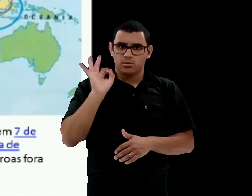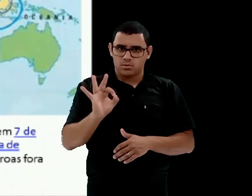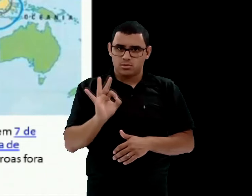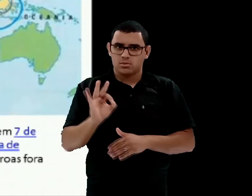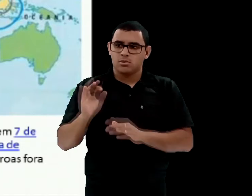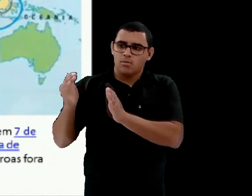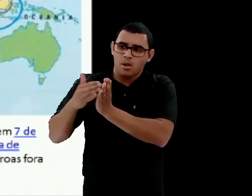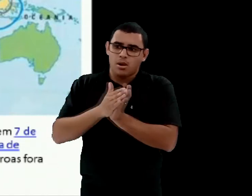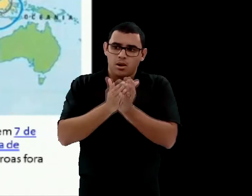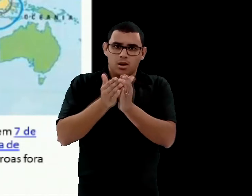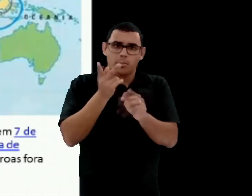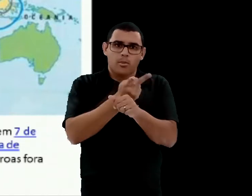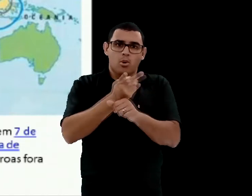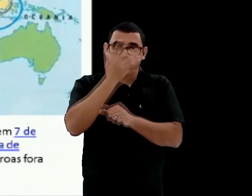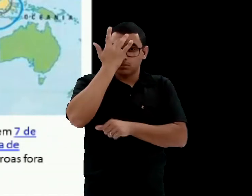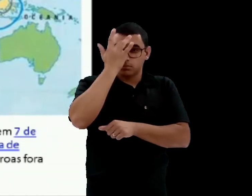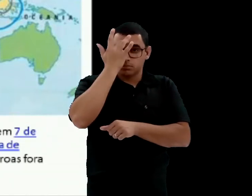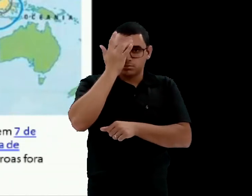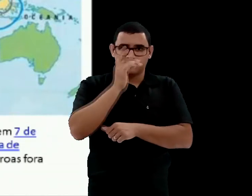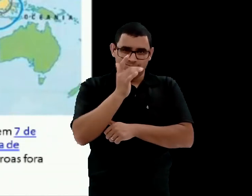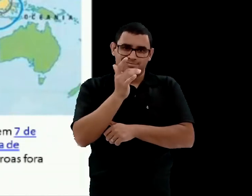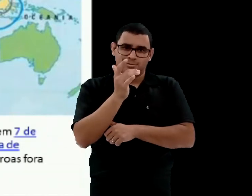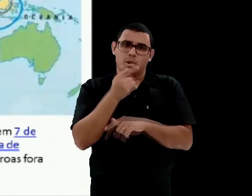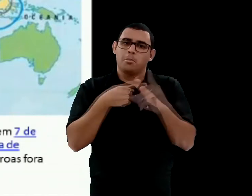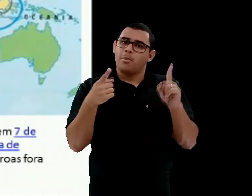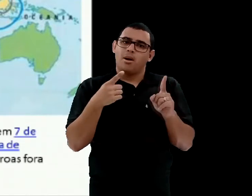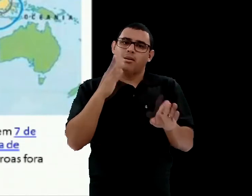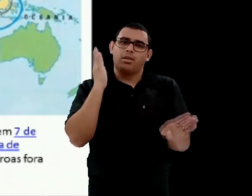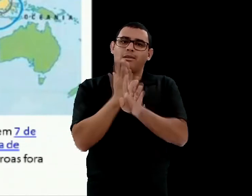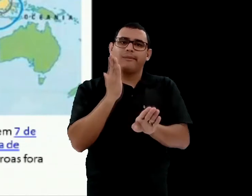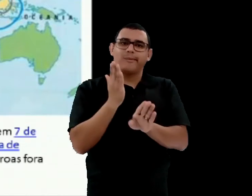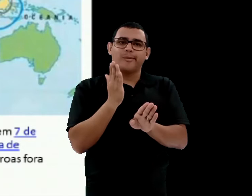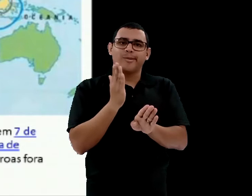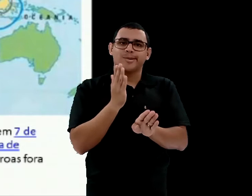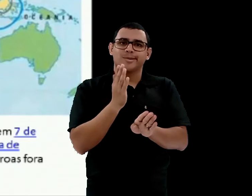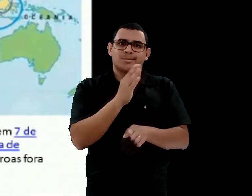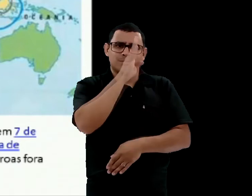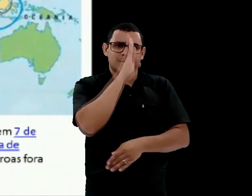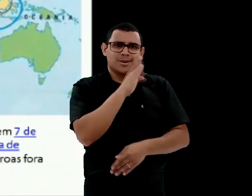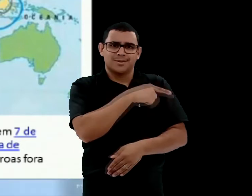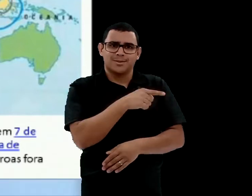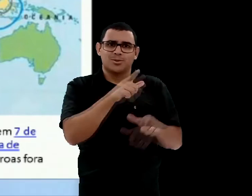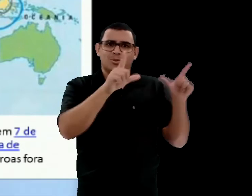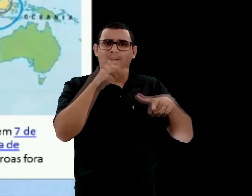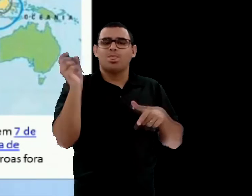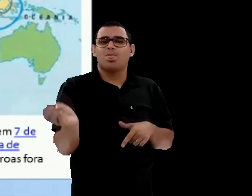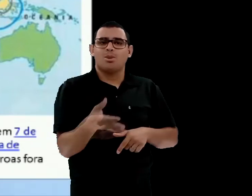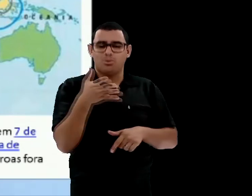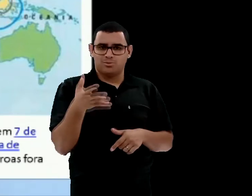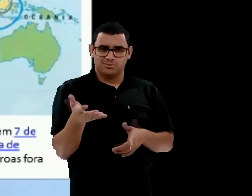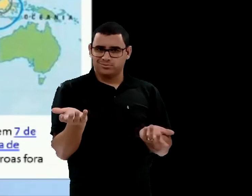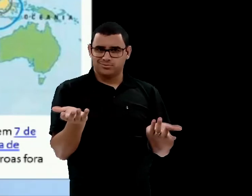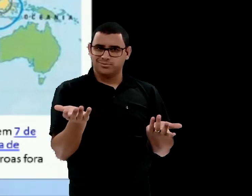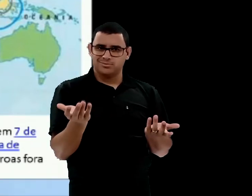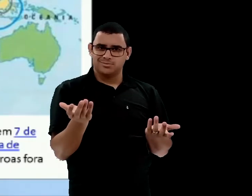direção buscando chegar até as Índias, na Ásia, mas ele encontra um continente, uma terra